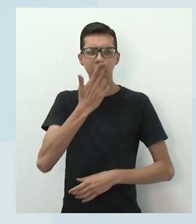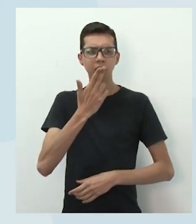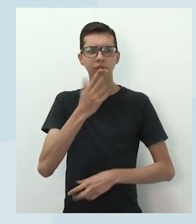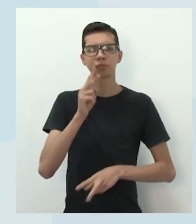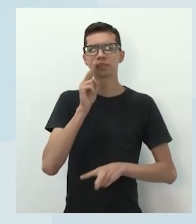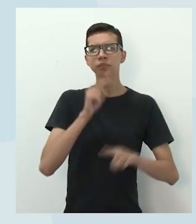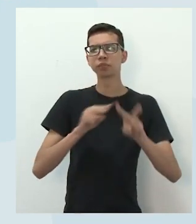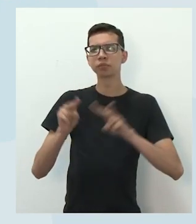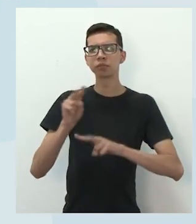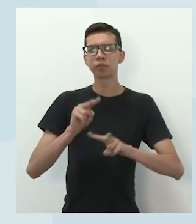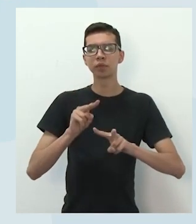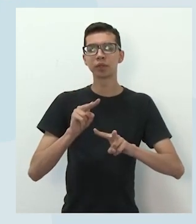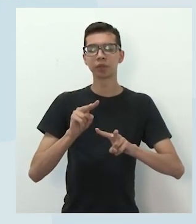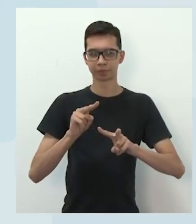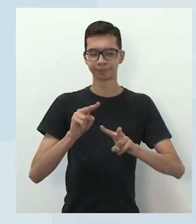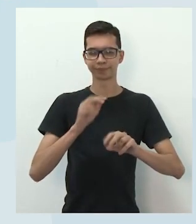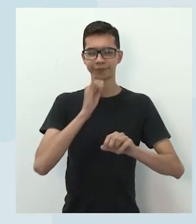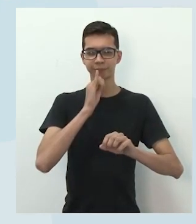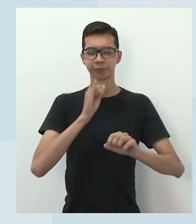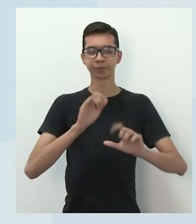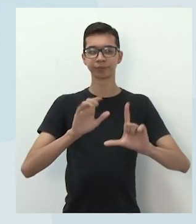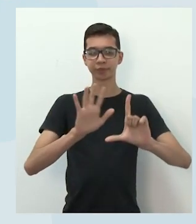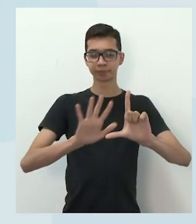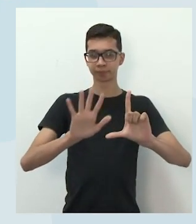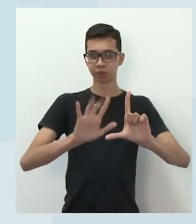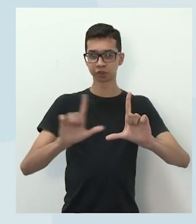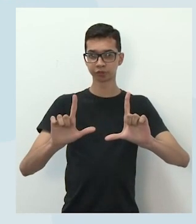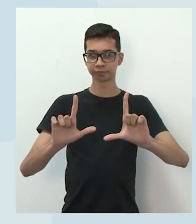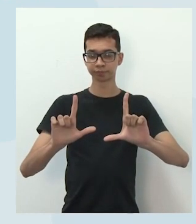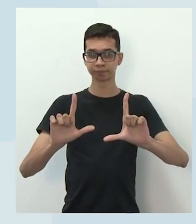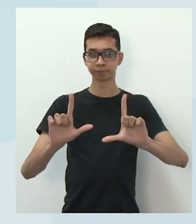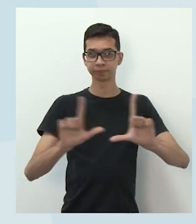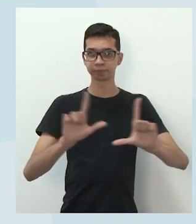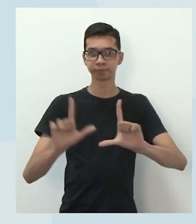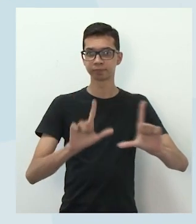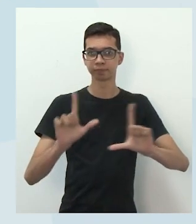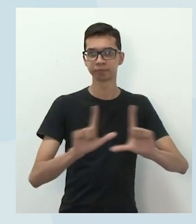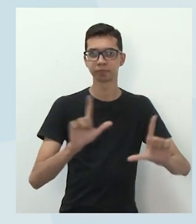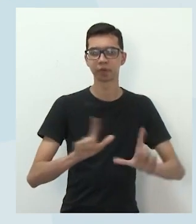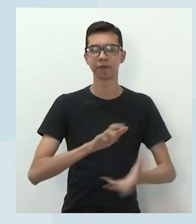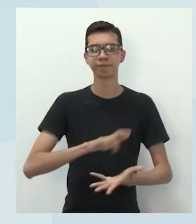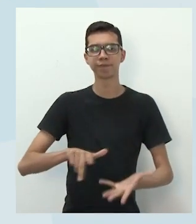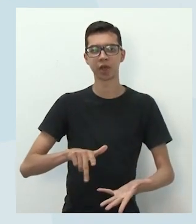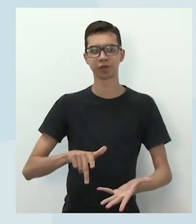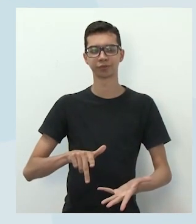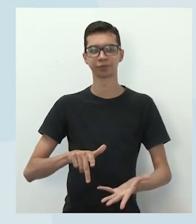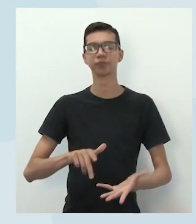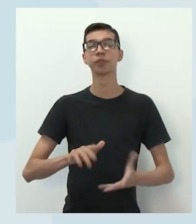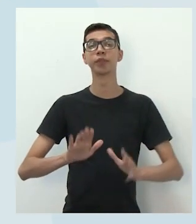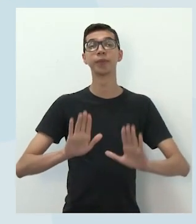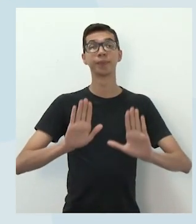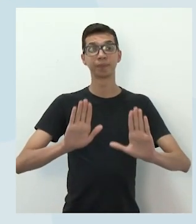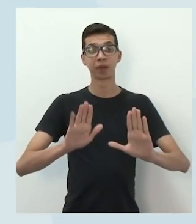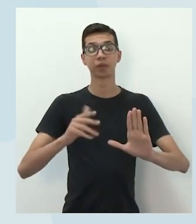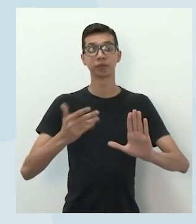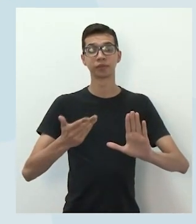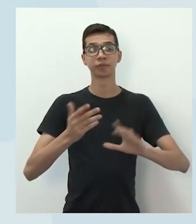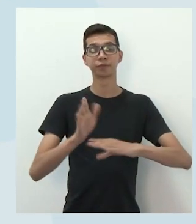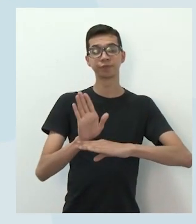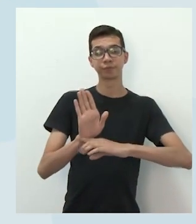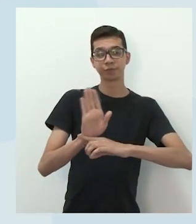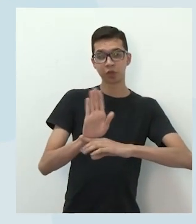que temos várias imagens repetidas de um mesmo ângulo ou ação. Ao se ordenar esses fotogramas, unindo-os em um filme